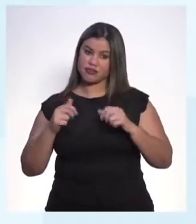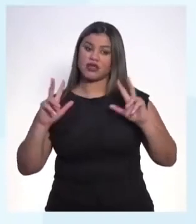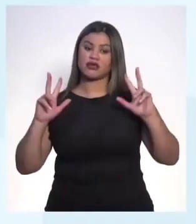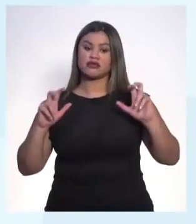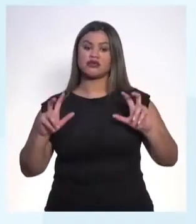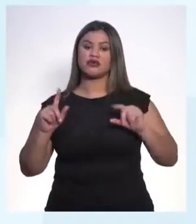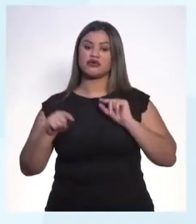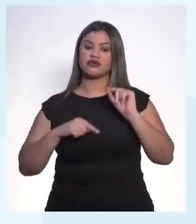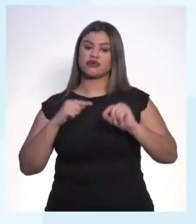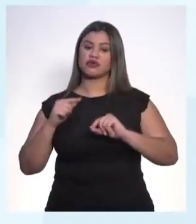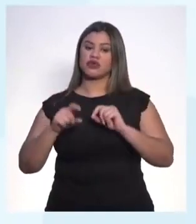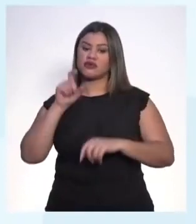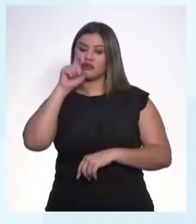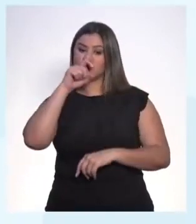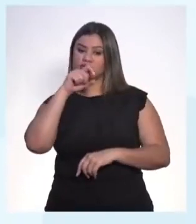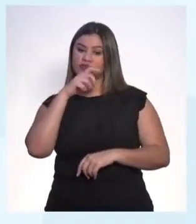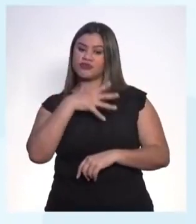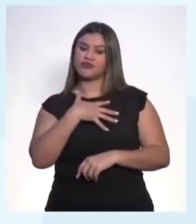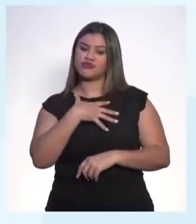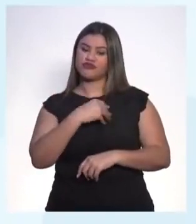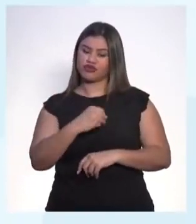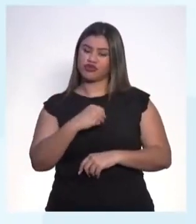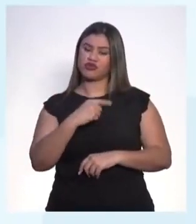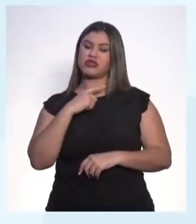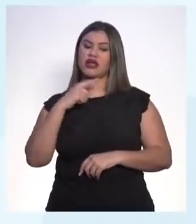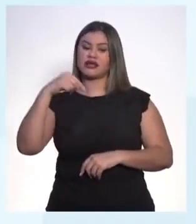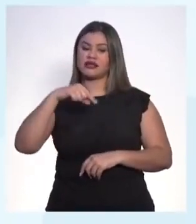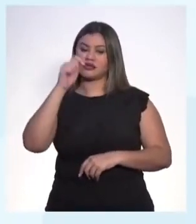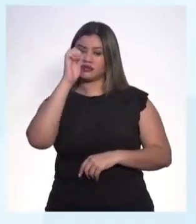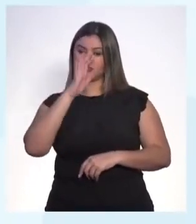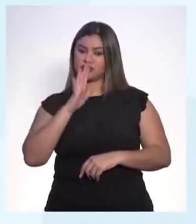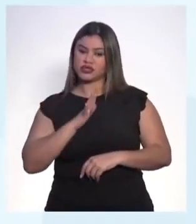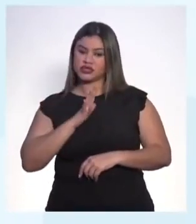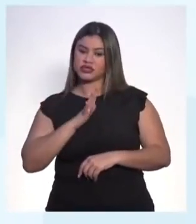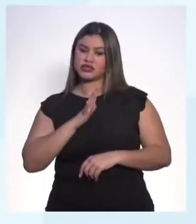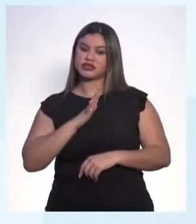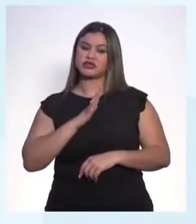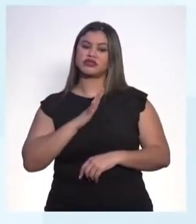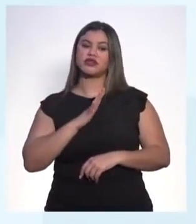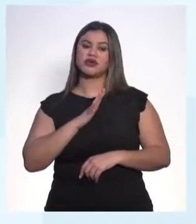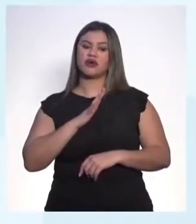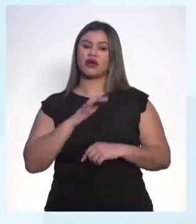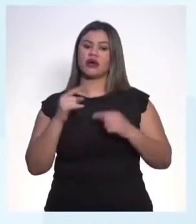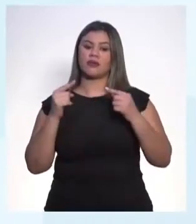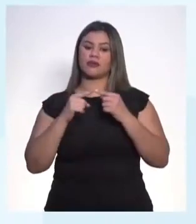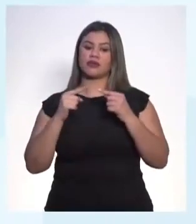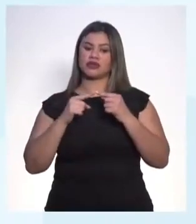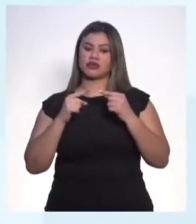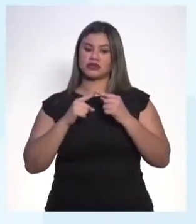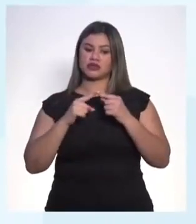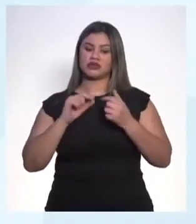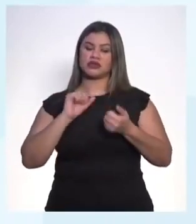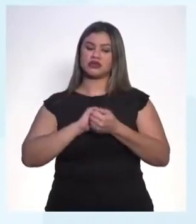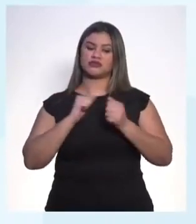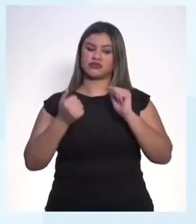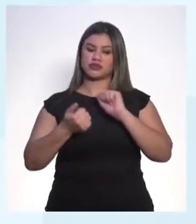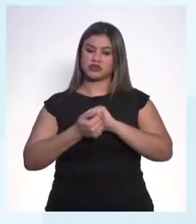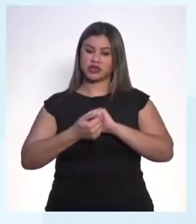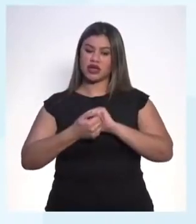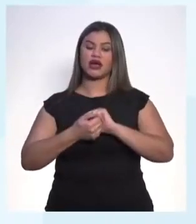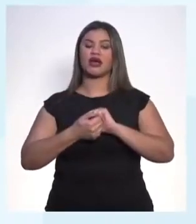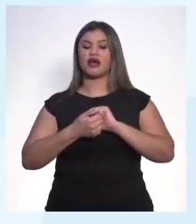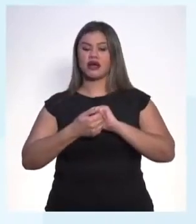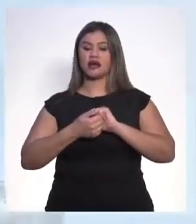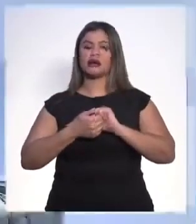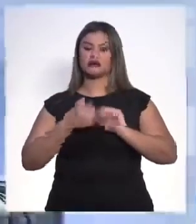dos filhotes de araras azuis ao Brasil, faltou o hífen ali, para adaptação em habitat natural e futura soltura.